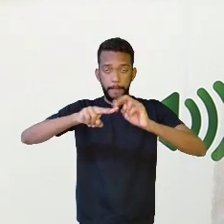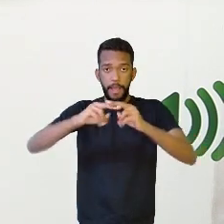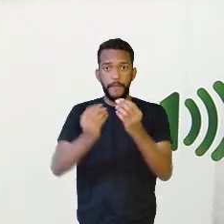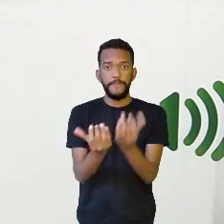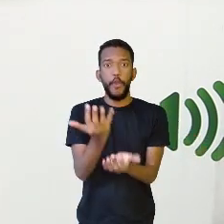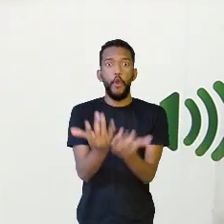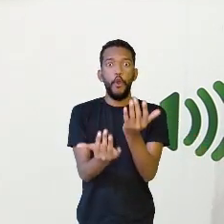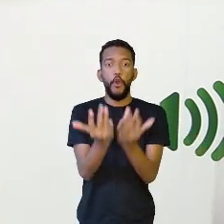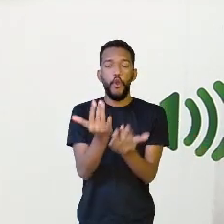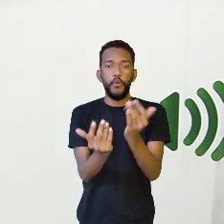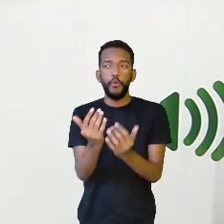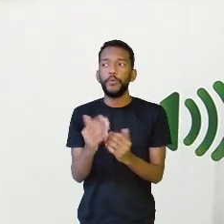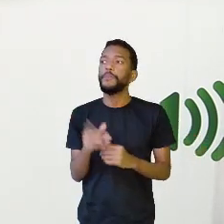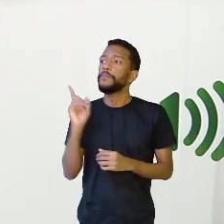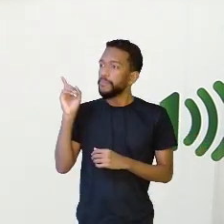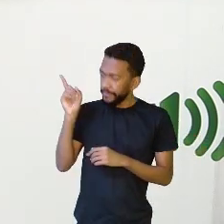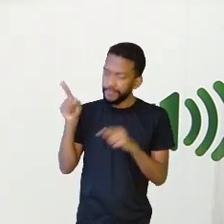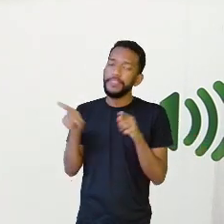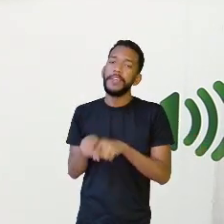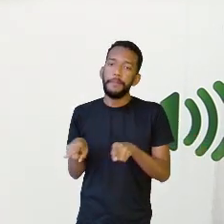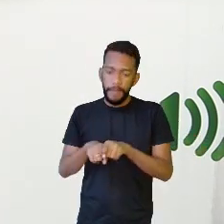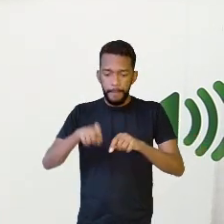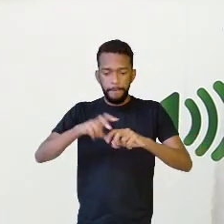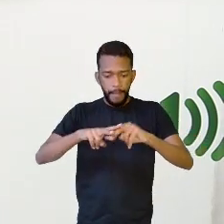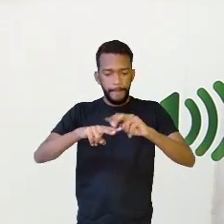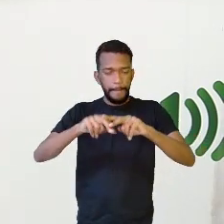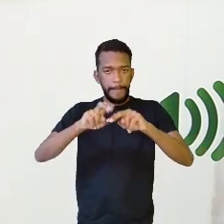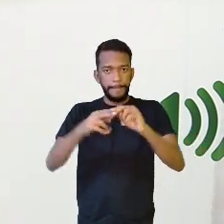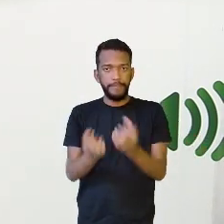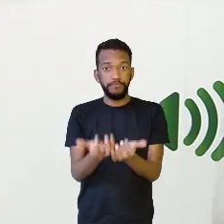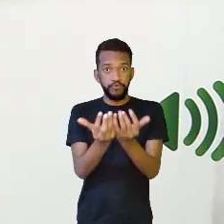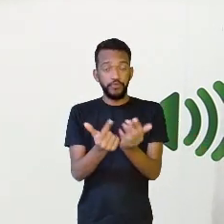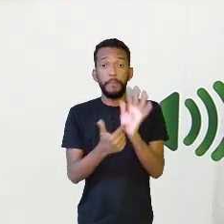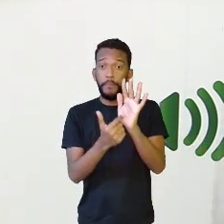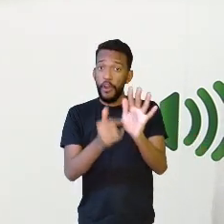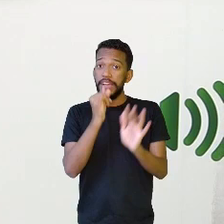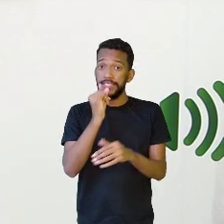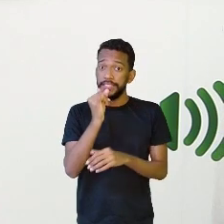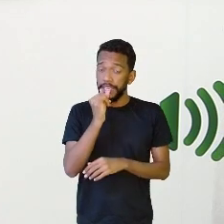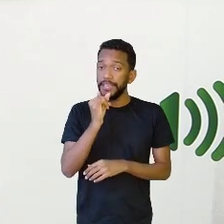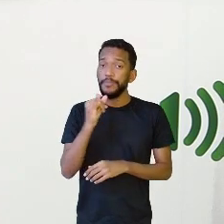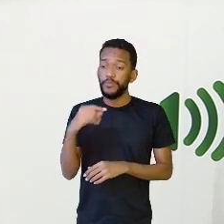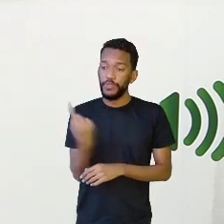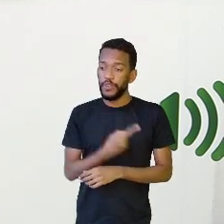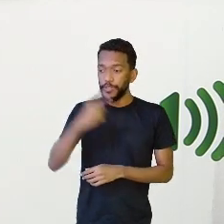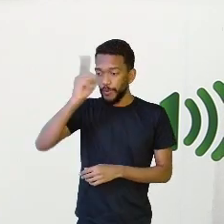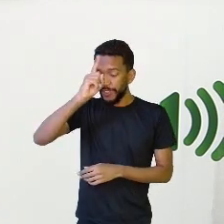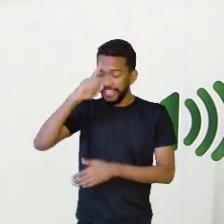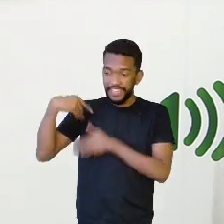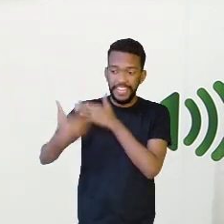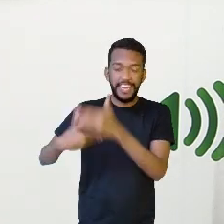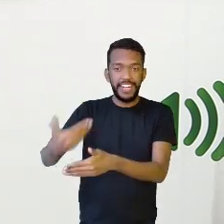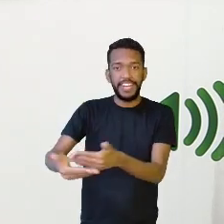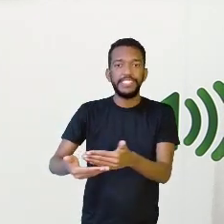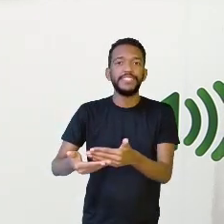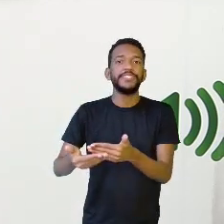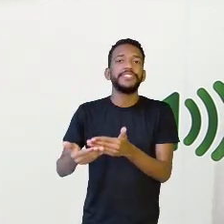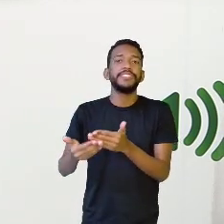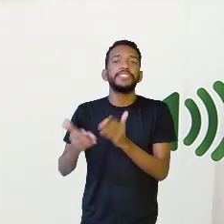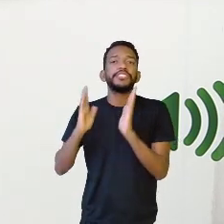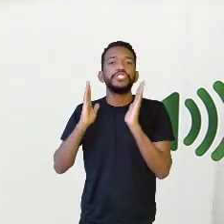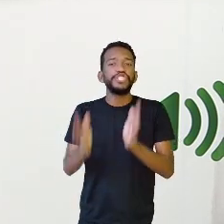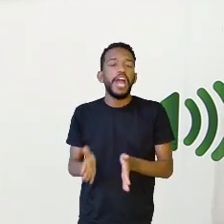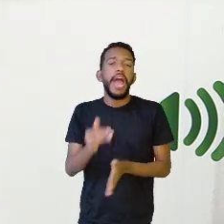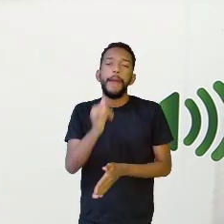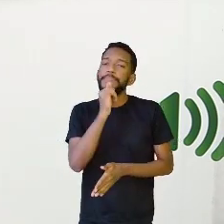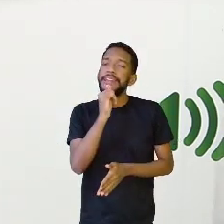as fogueiras também aí são um exemplo de coisas do nosso cotidiano que